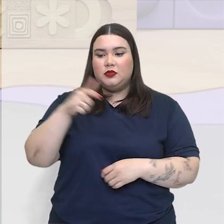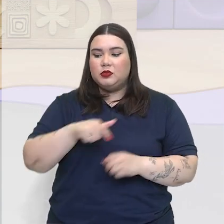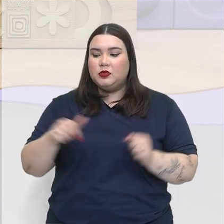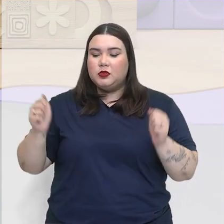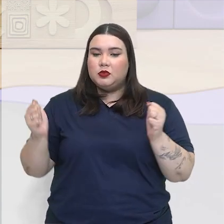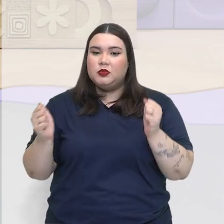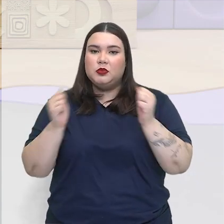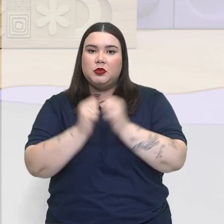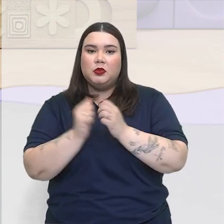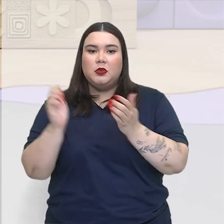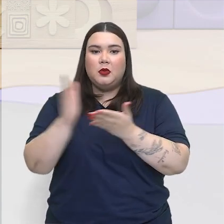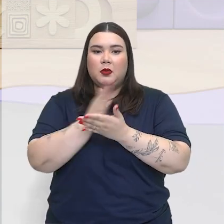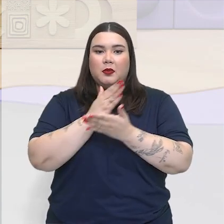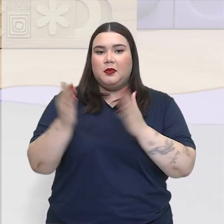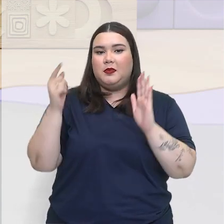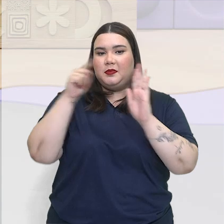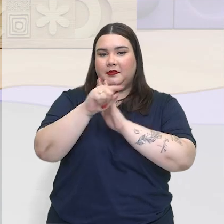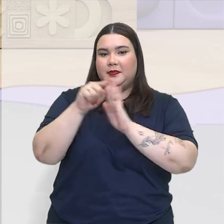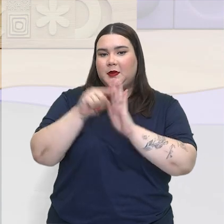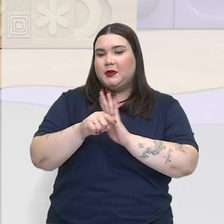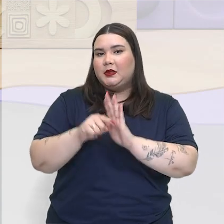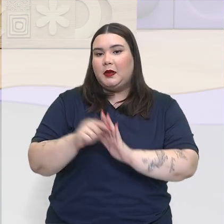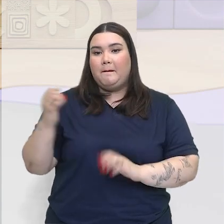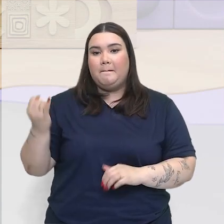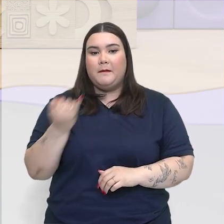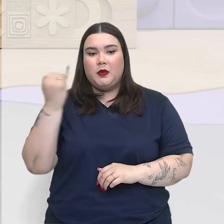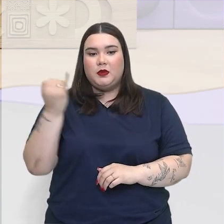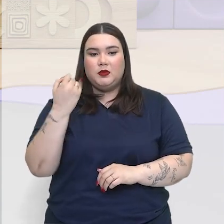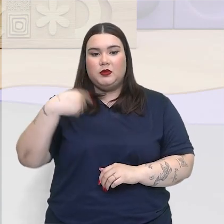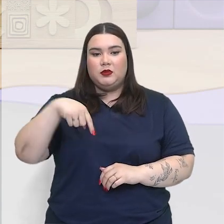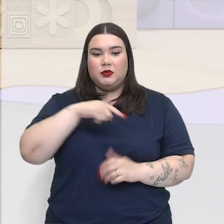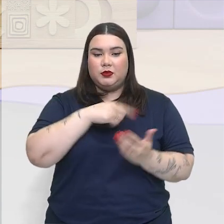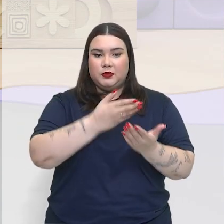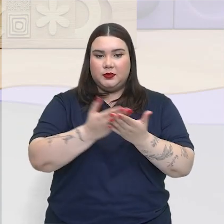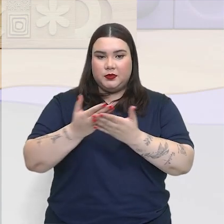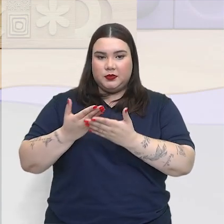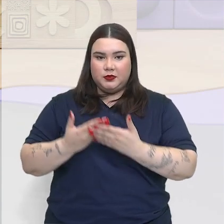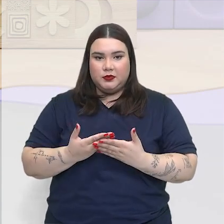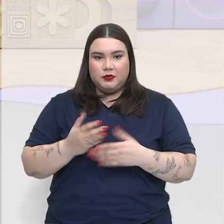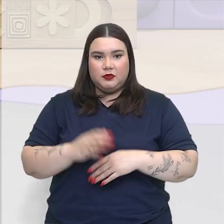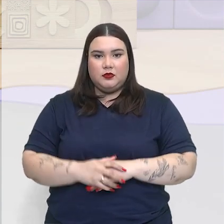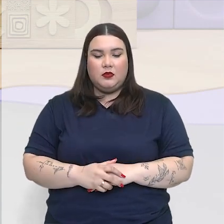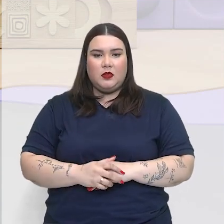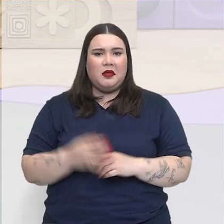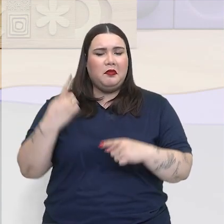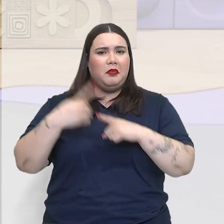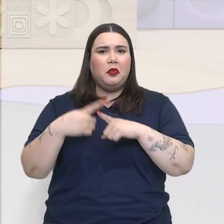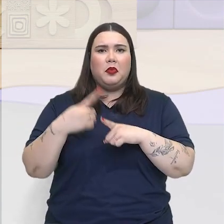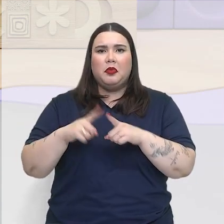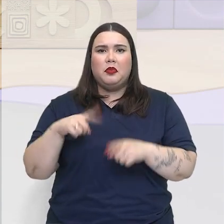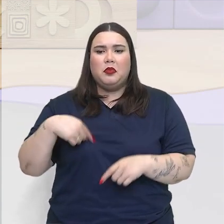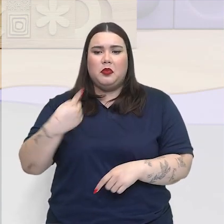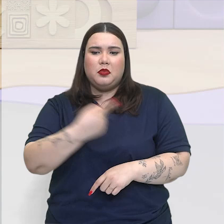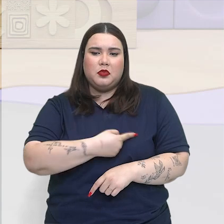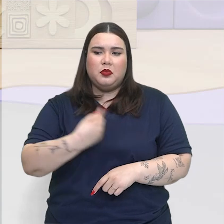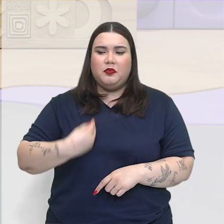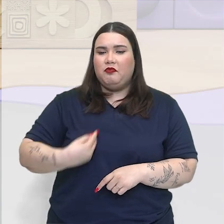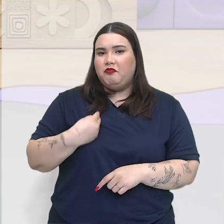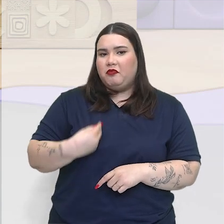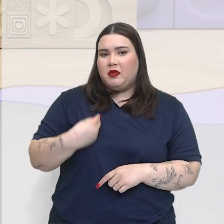repetir comigo algumas perguntas cruciais que vão nos ajudar ao longo dessa aula. Por que